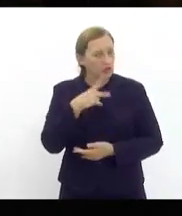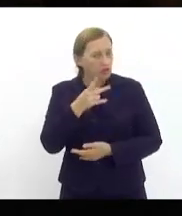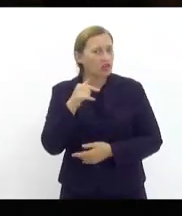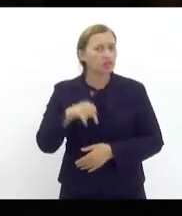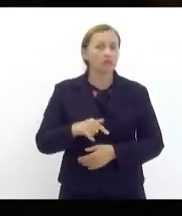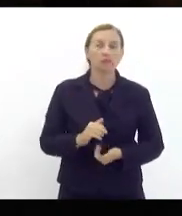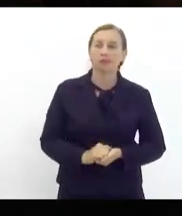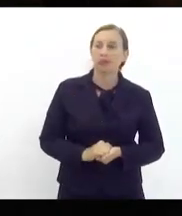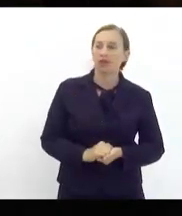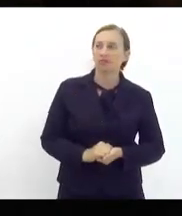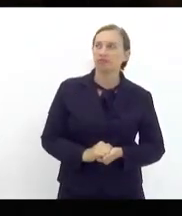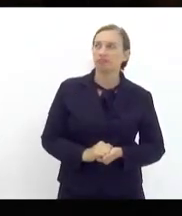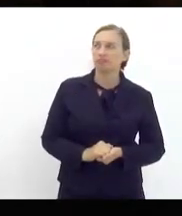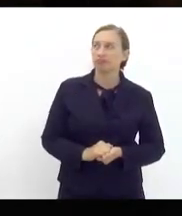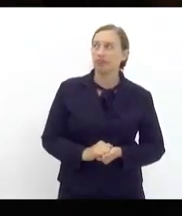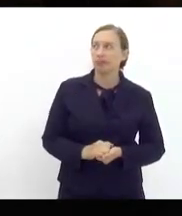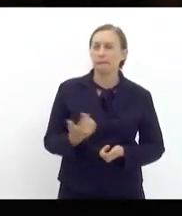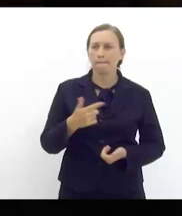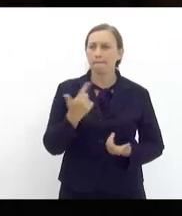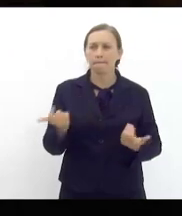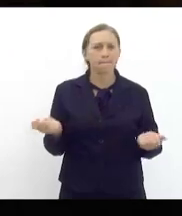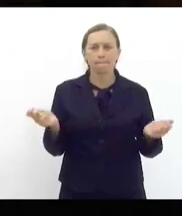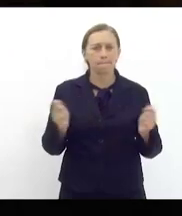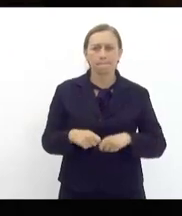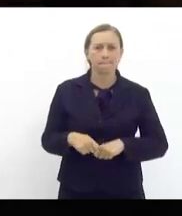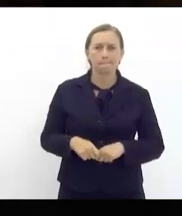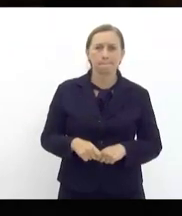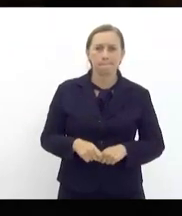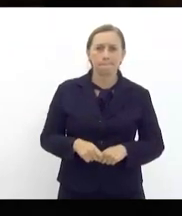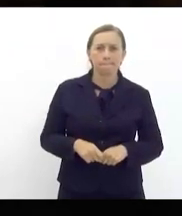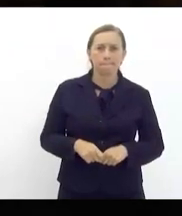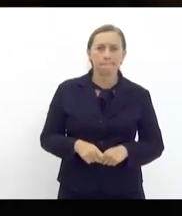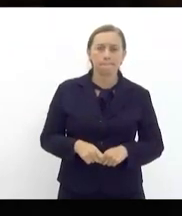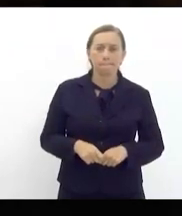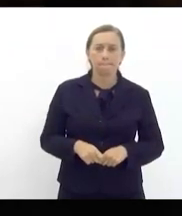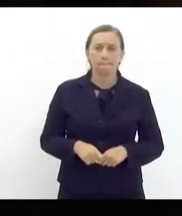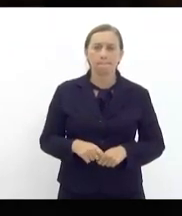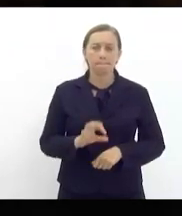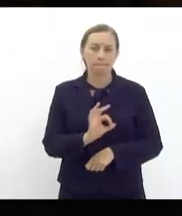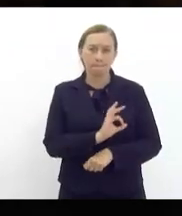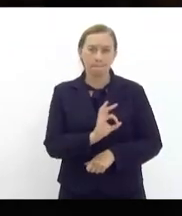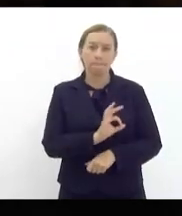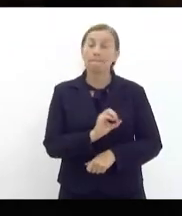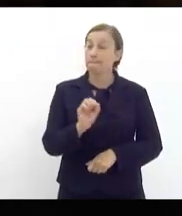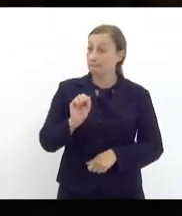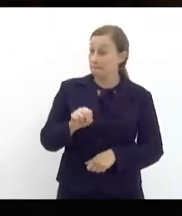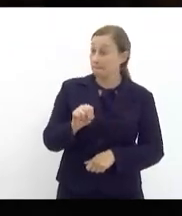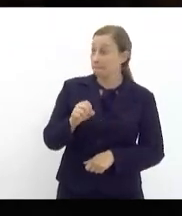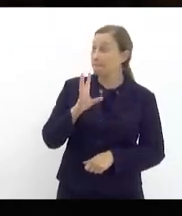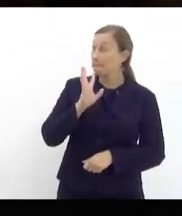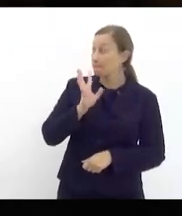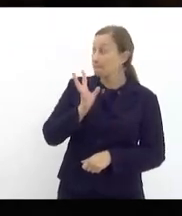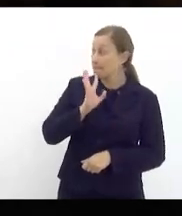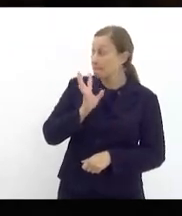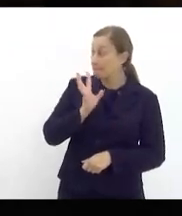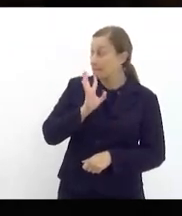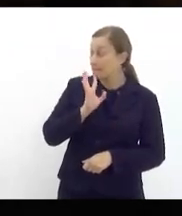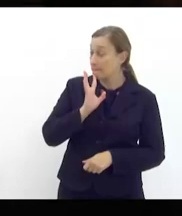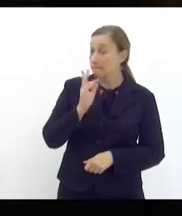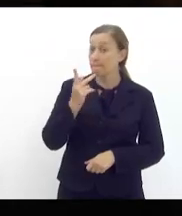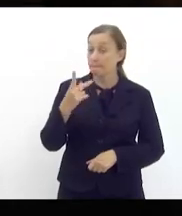aqui não tem possibilidade da gente não ter uma polícia que seja assim reconhecida nos seus